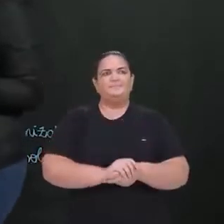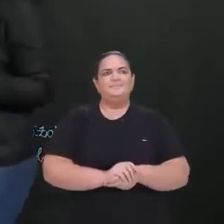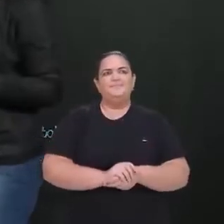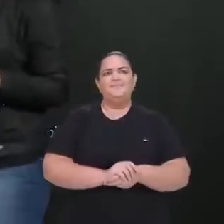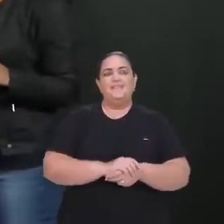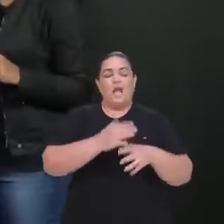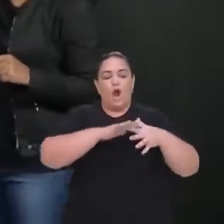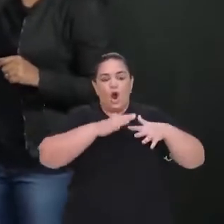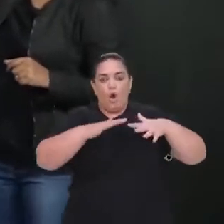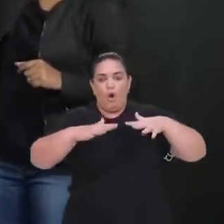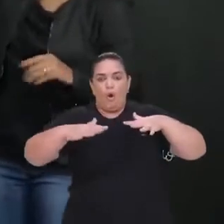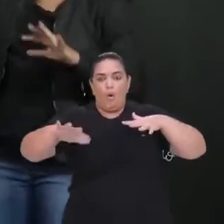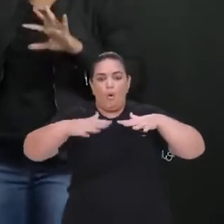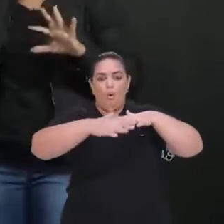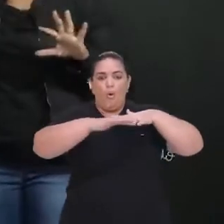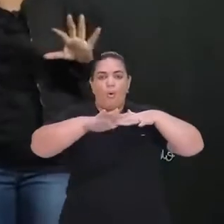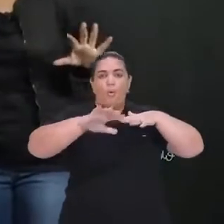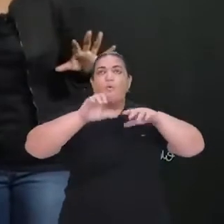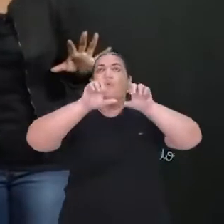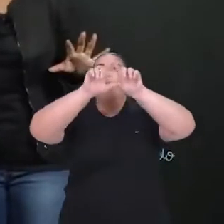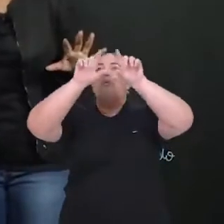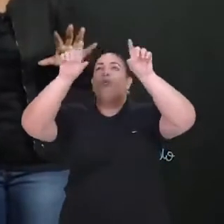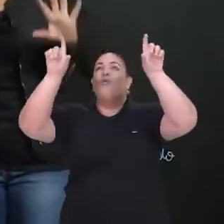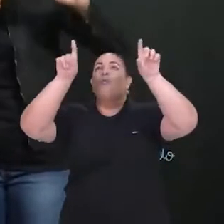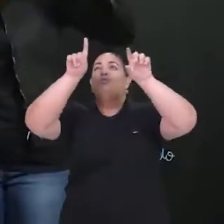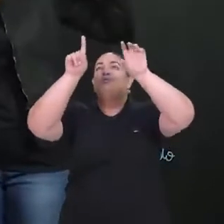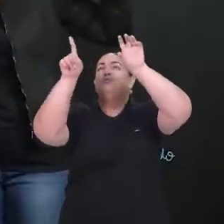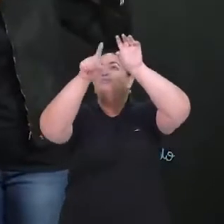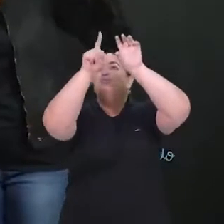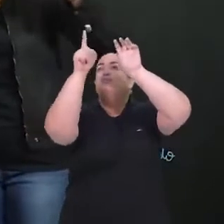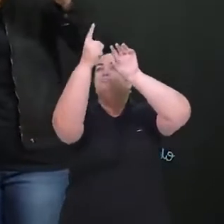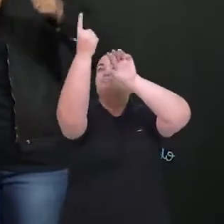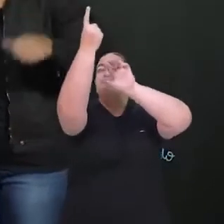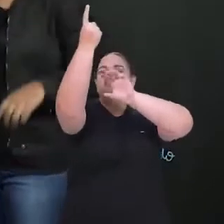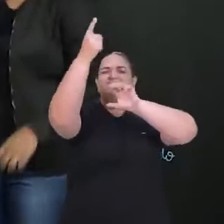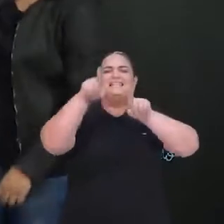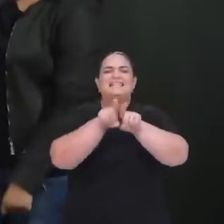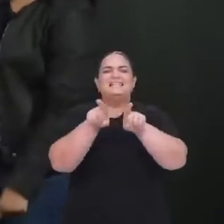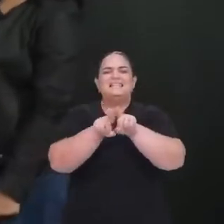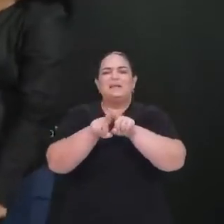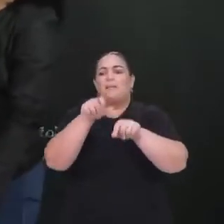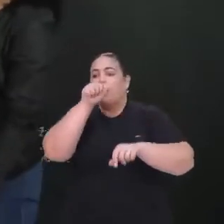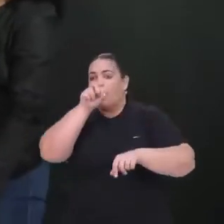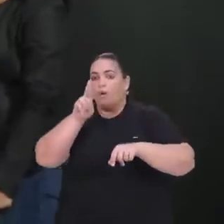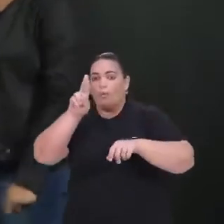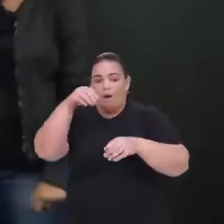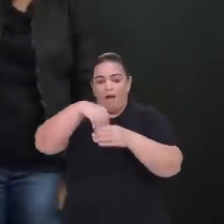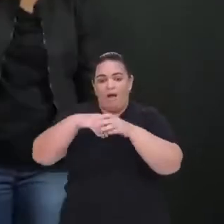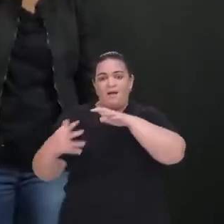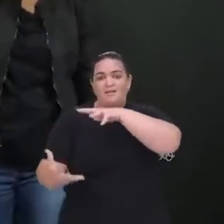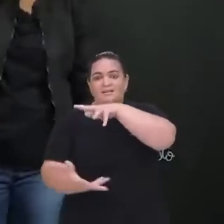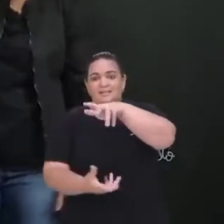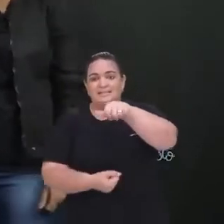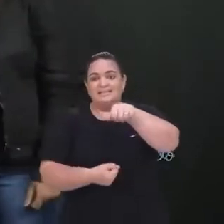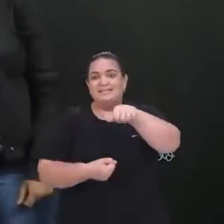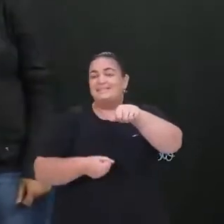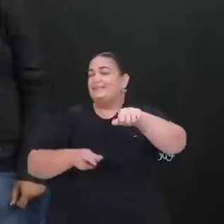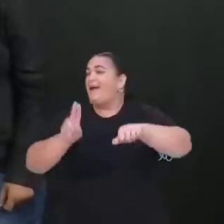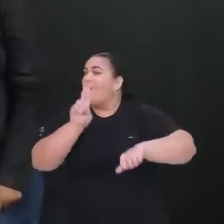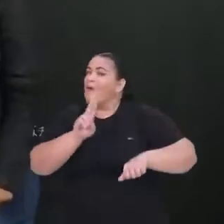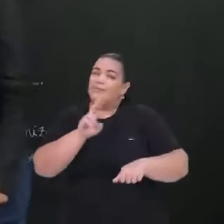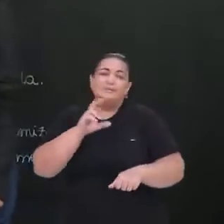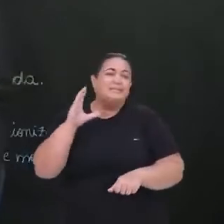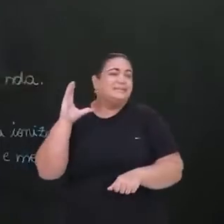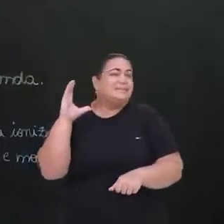definição. Ondas que se propagam no vácuo, então mesmo lá no espaço, no ar, com uma velocidade